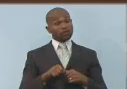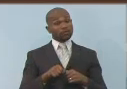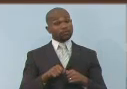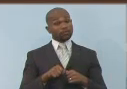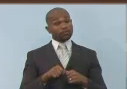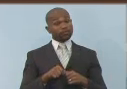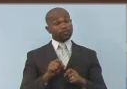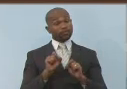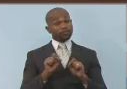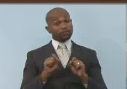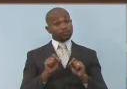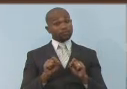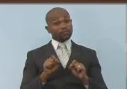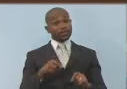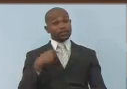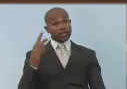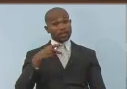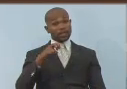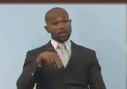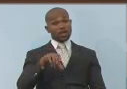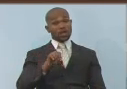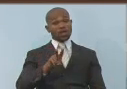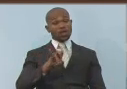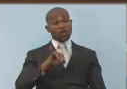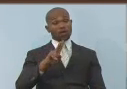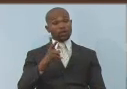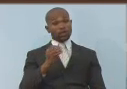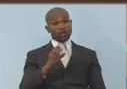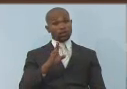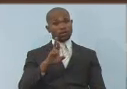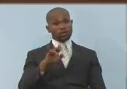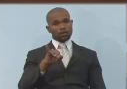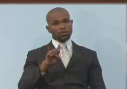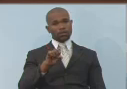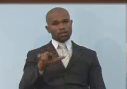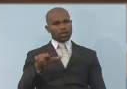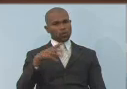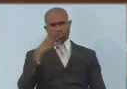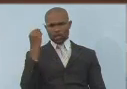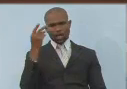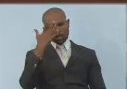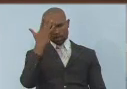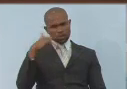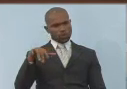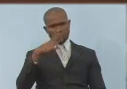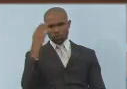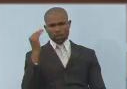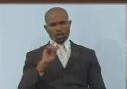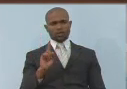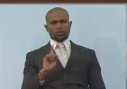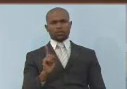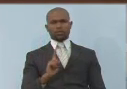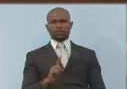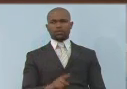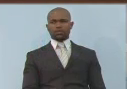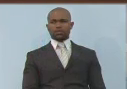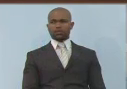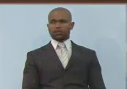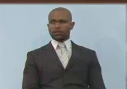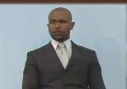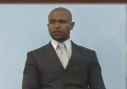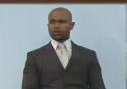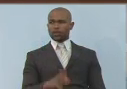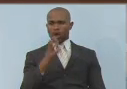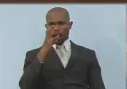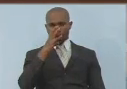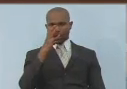de... Porque o vereador Novinho Brasil, ele não esquece das pessoas. E a gente tem a maior admiração por